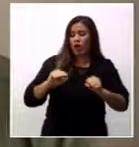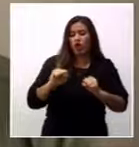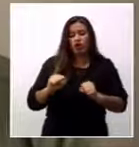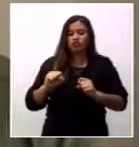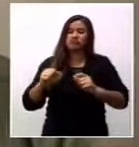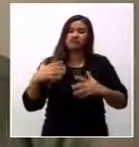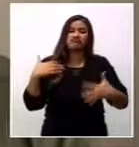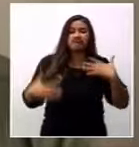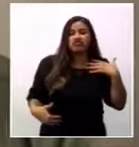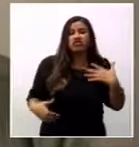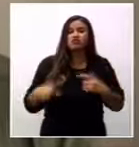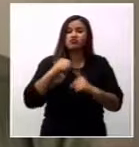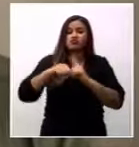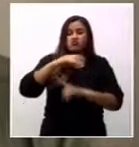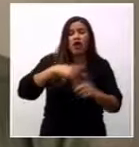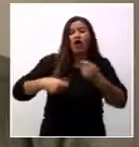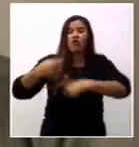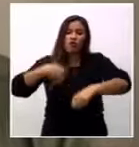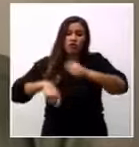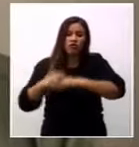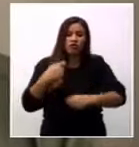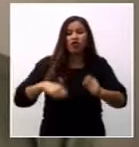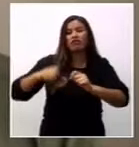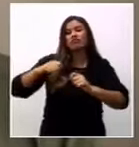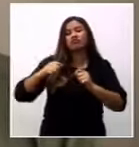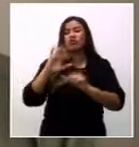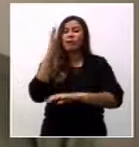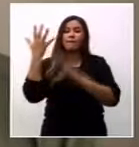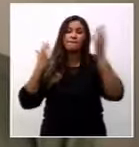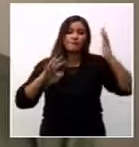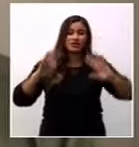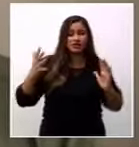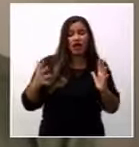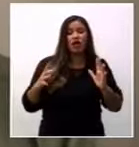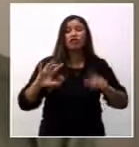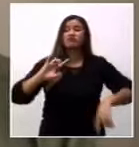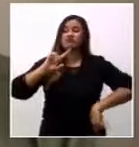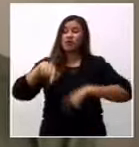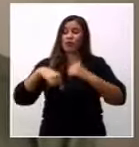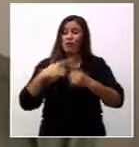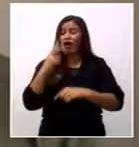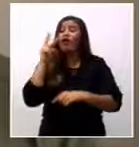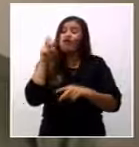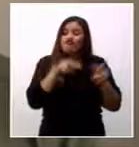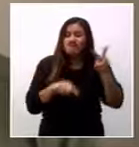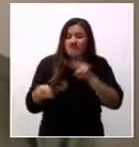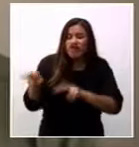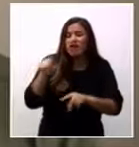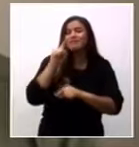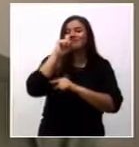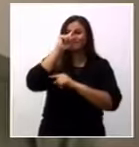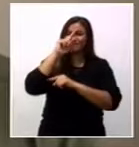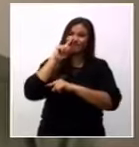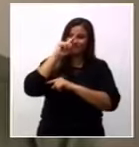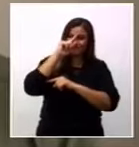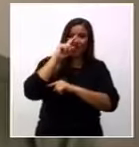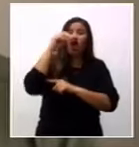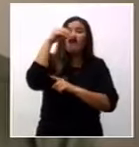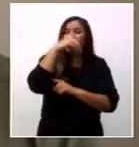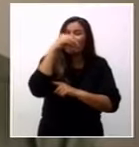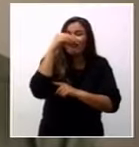sociais, econômicos e ambientais, e ao qual aumenta a nossa